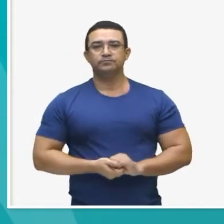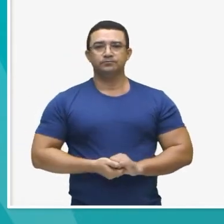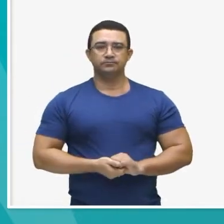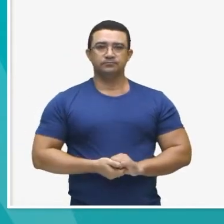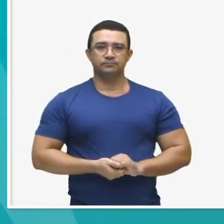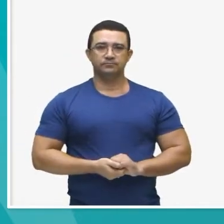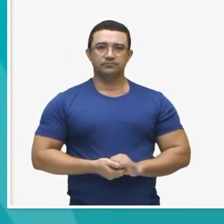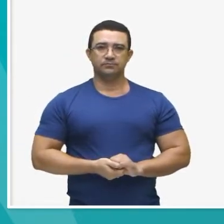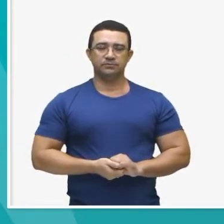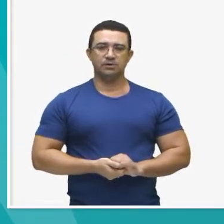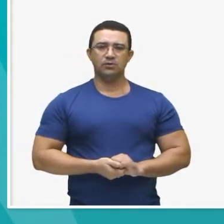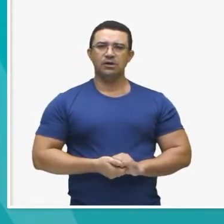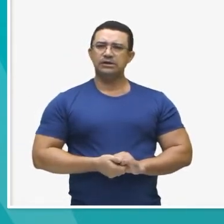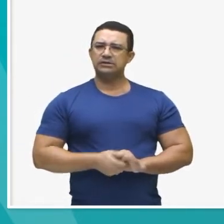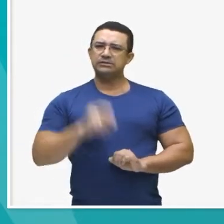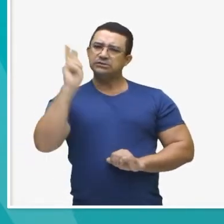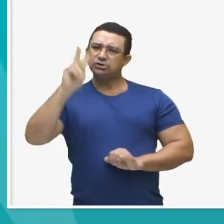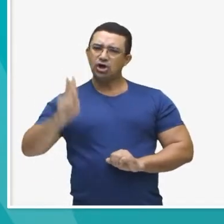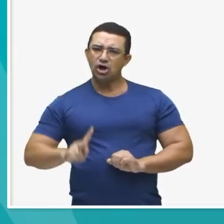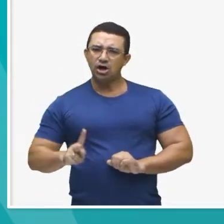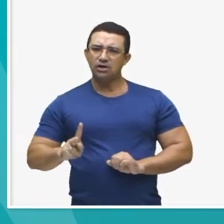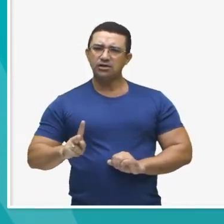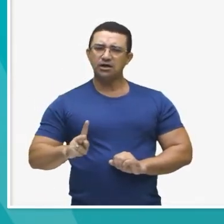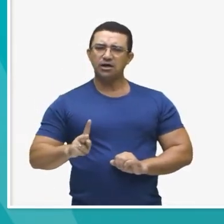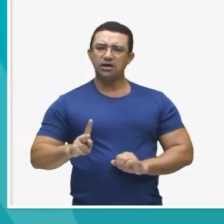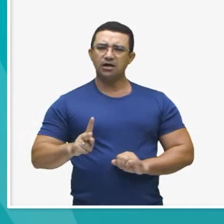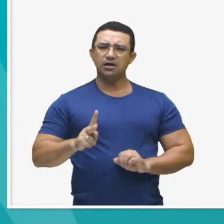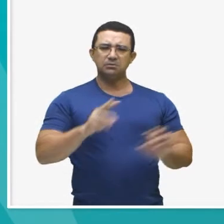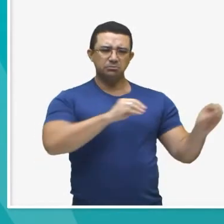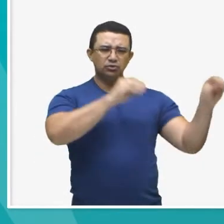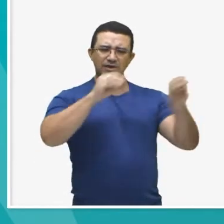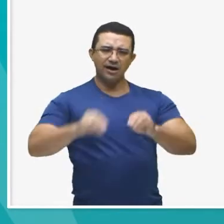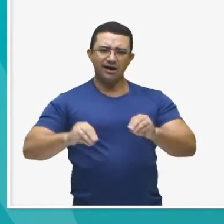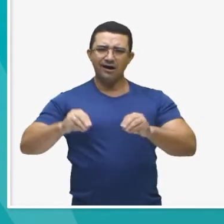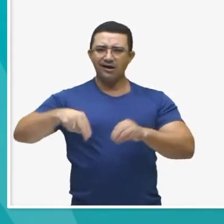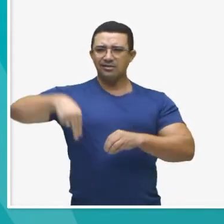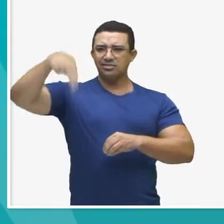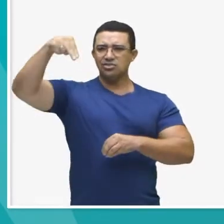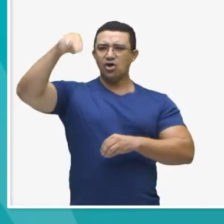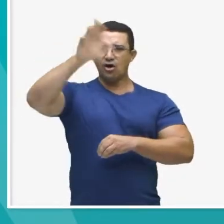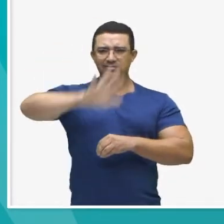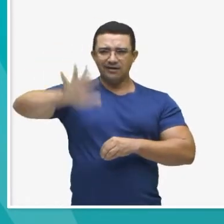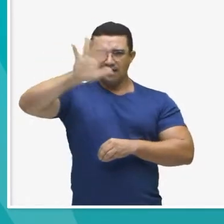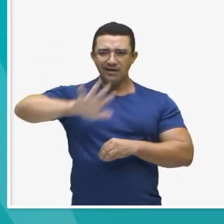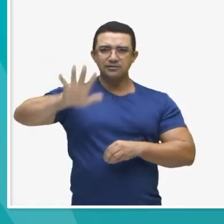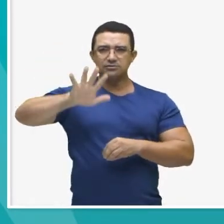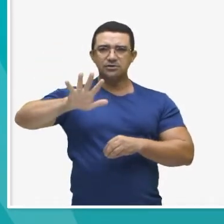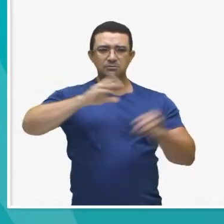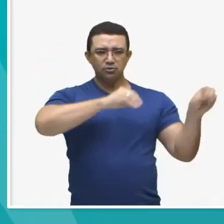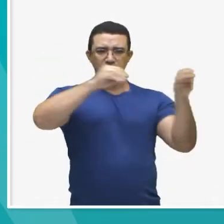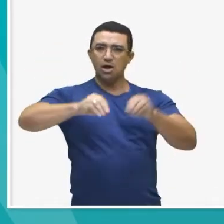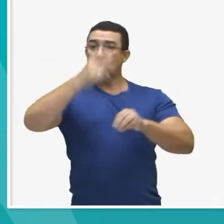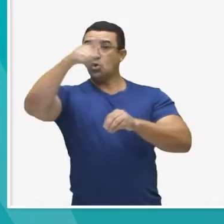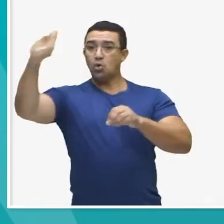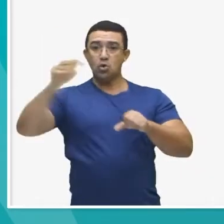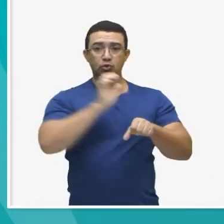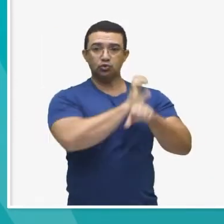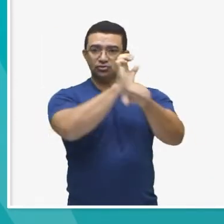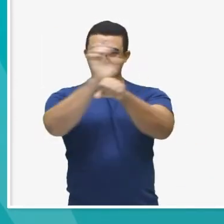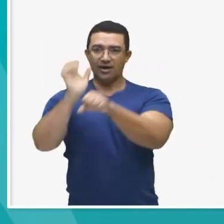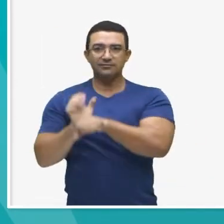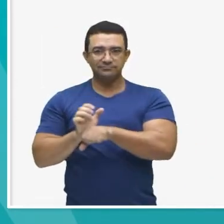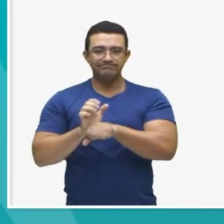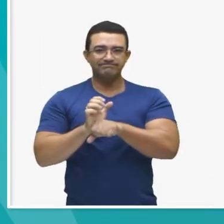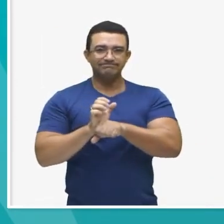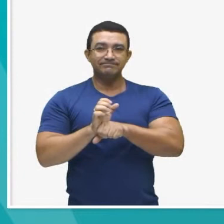sair do Nordeste para outros lugares, vai estar presente aqui nesta nossa aula de hoje, porque nós